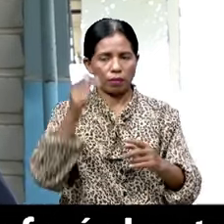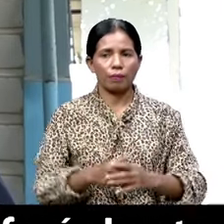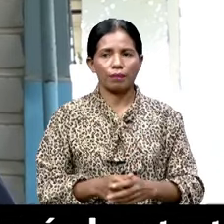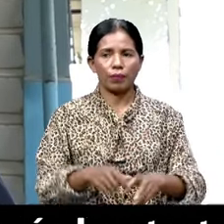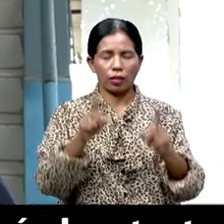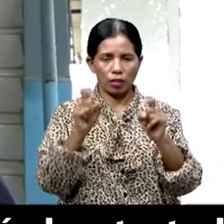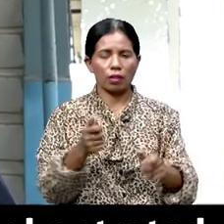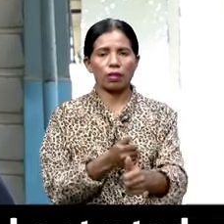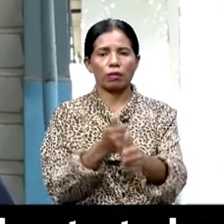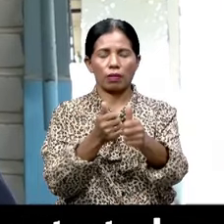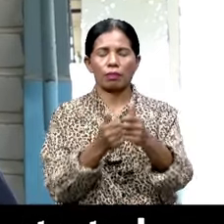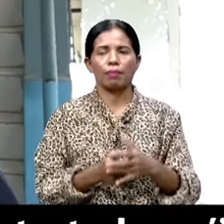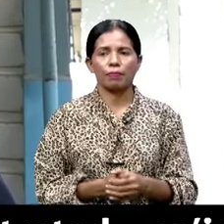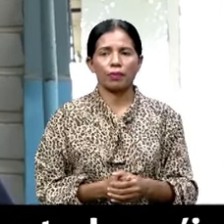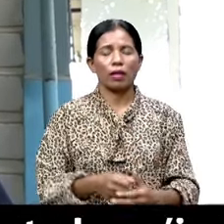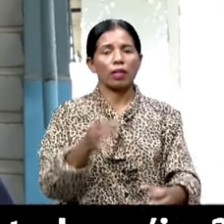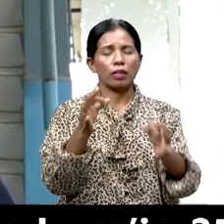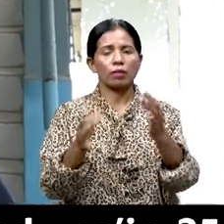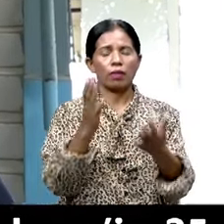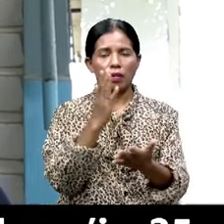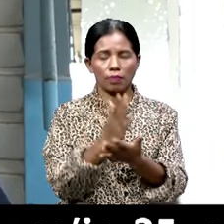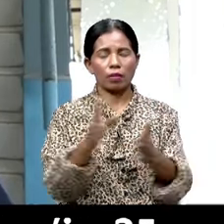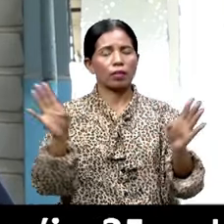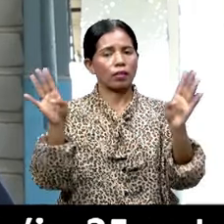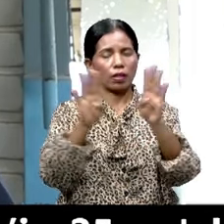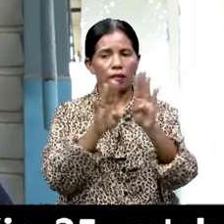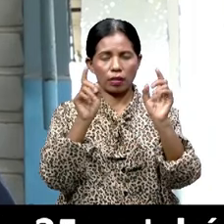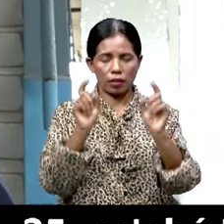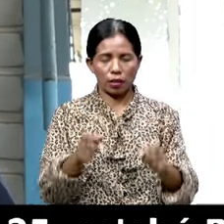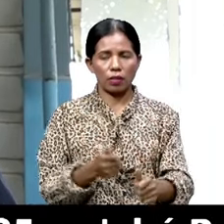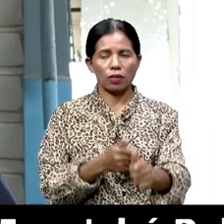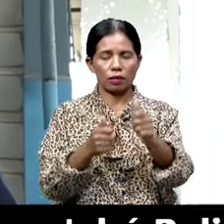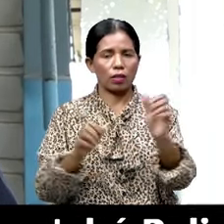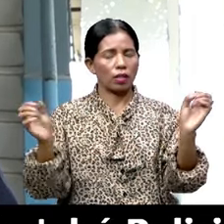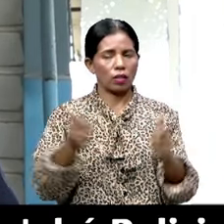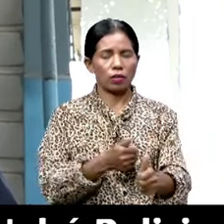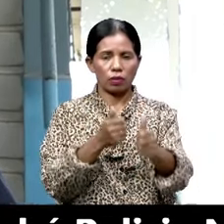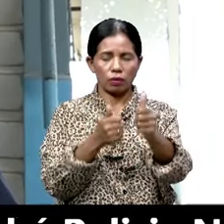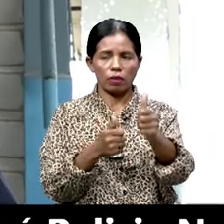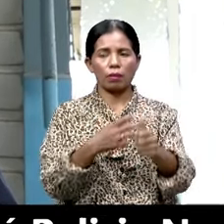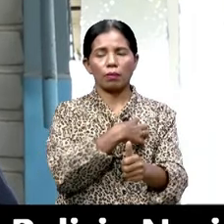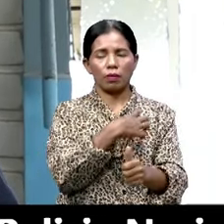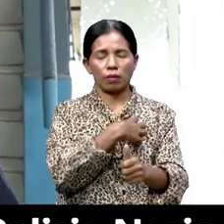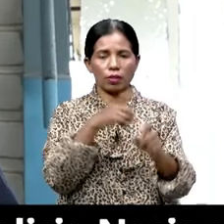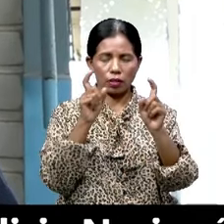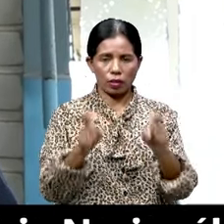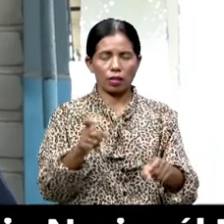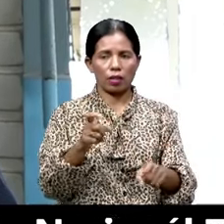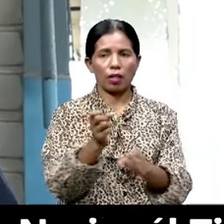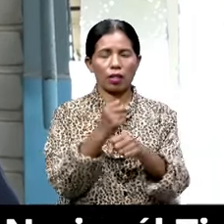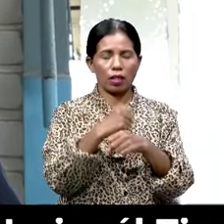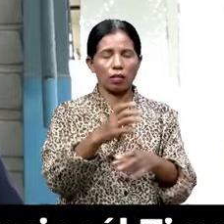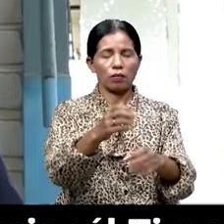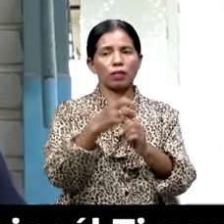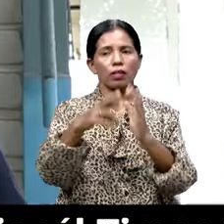Tem que cumprir. Quando suspende, quando taca, tem que cumprir. Quando não cumprir, polícia tem que halo foti